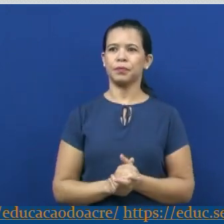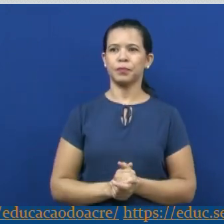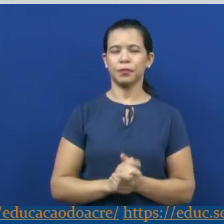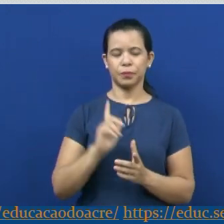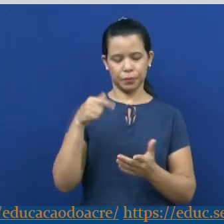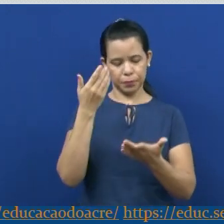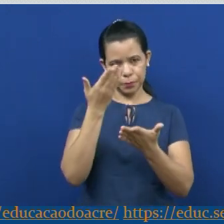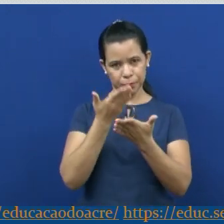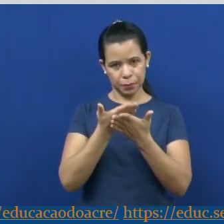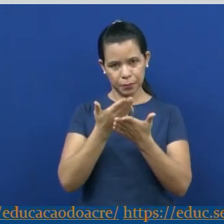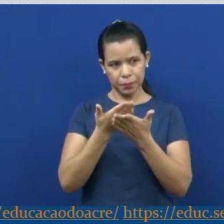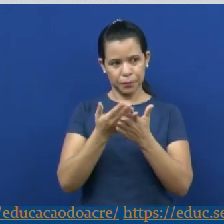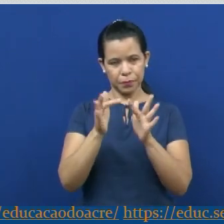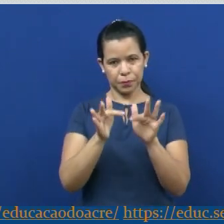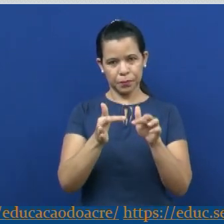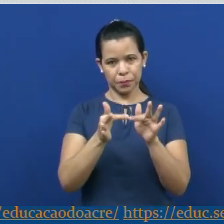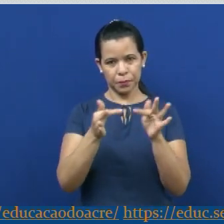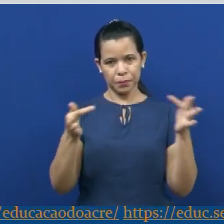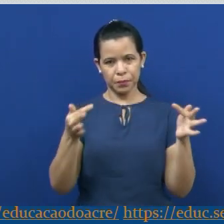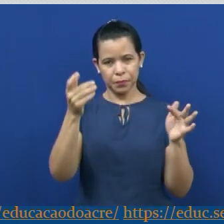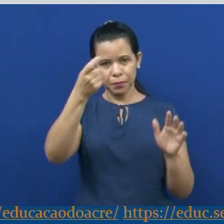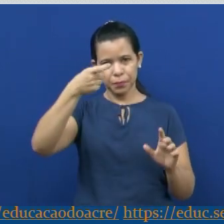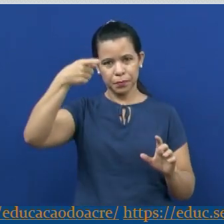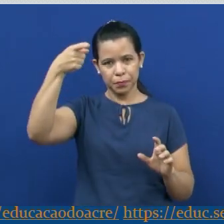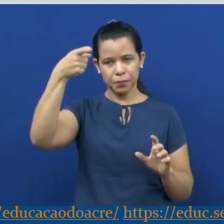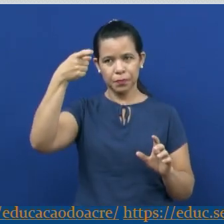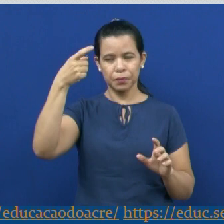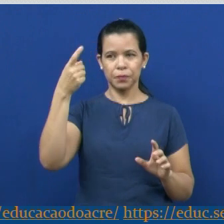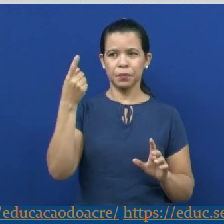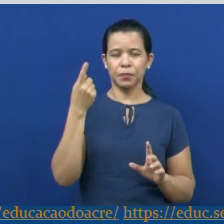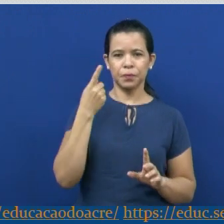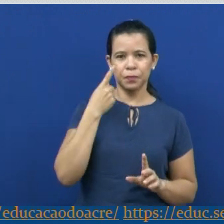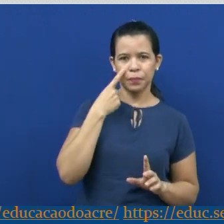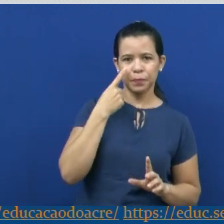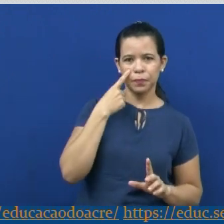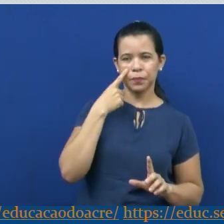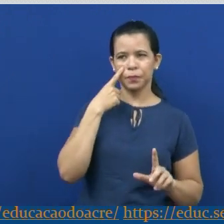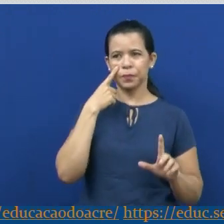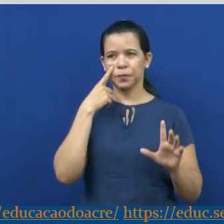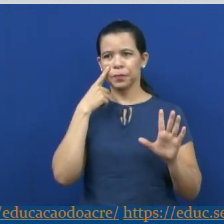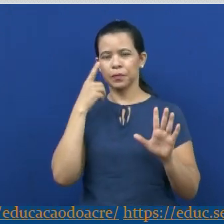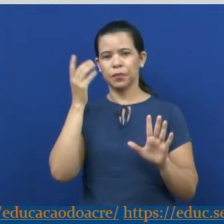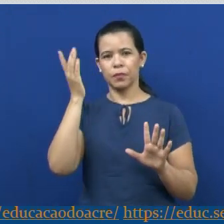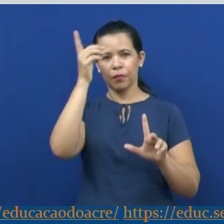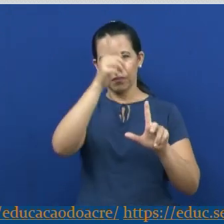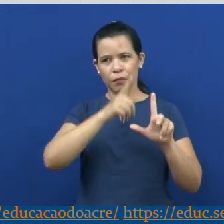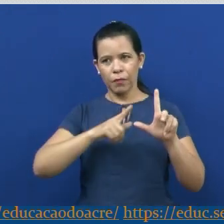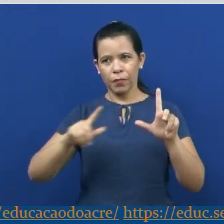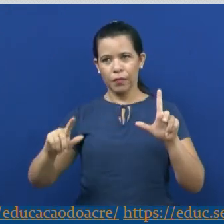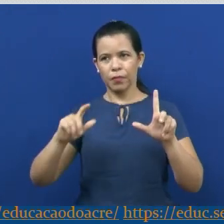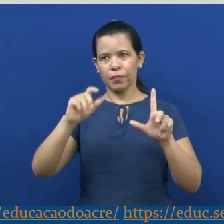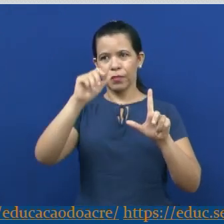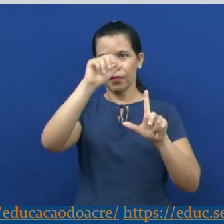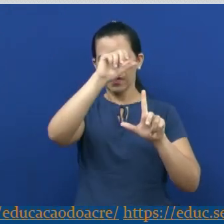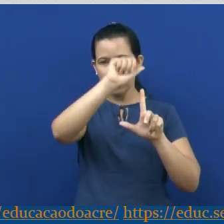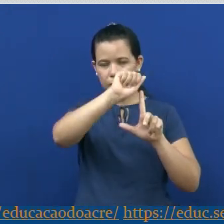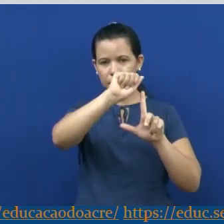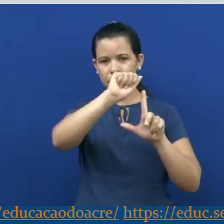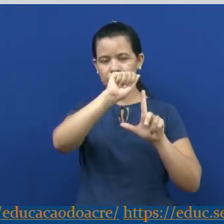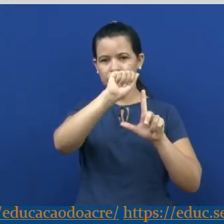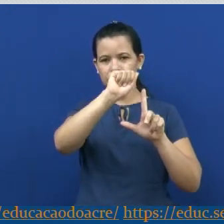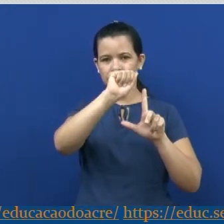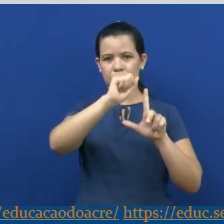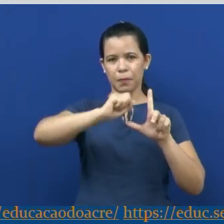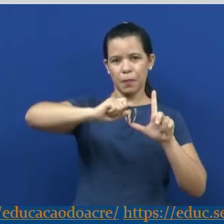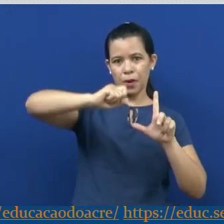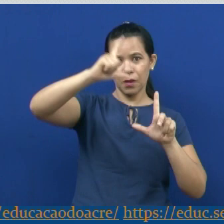à função exponencial, ela é dada no elemento a. Quando o meu a for maior que